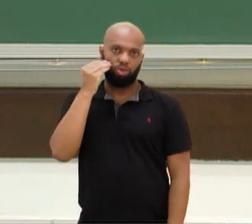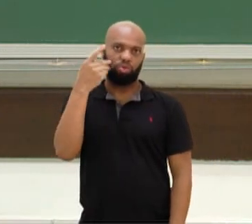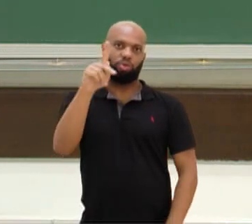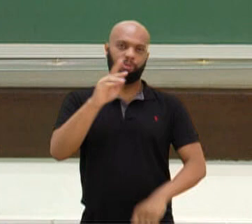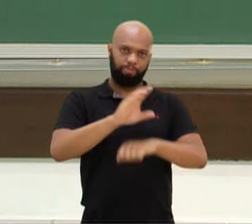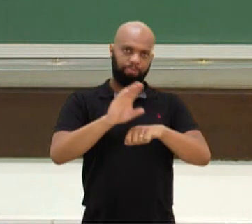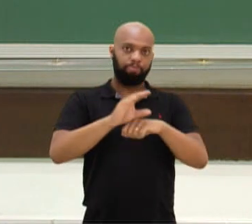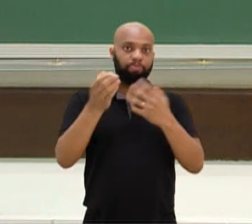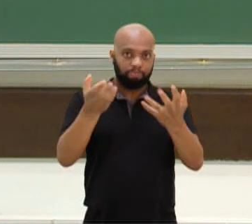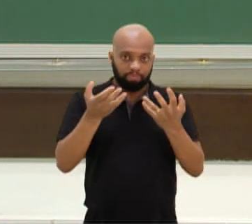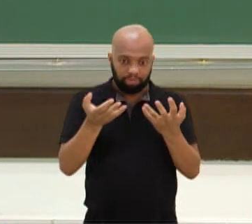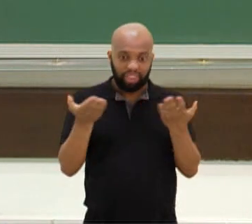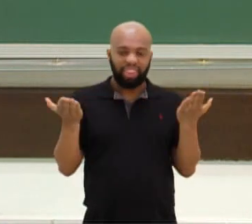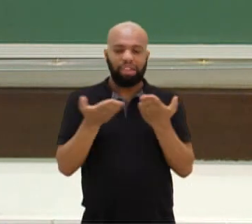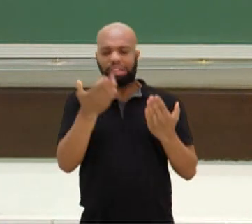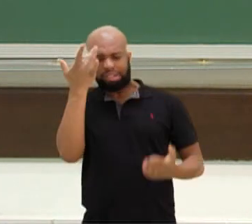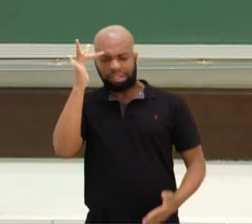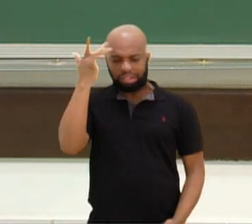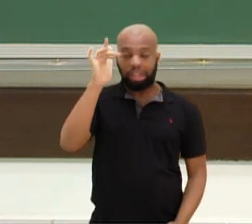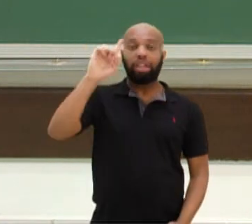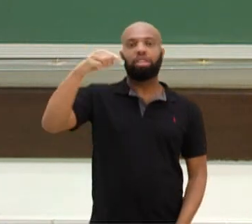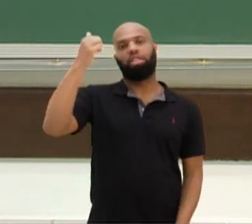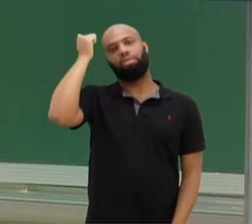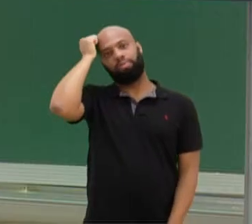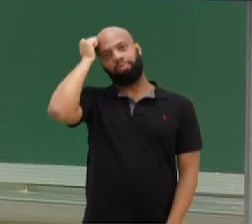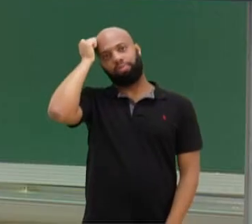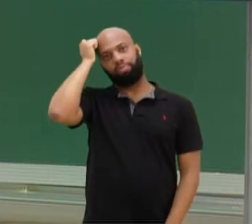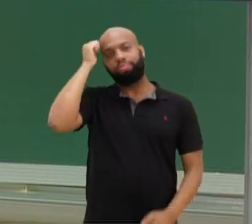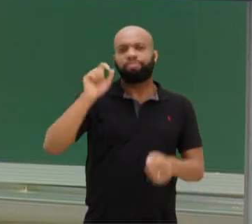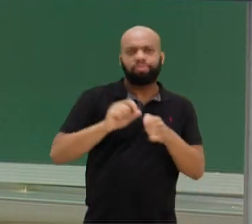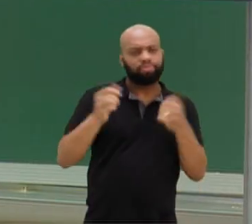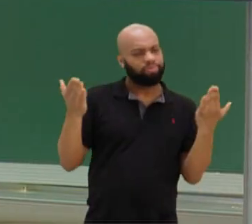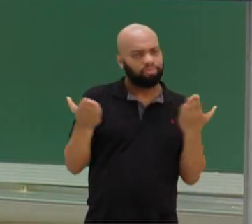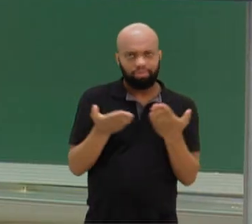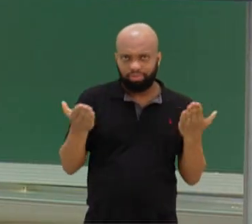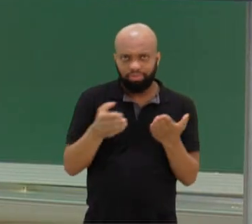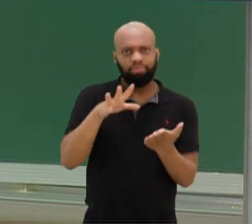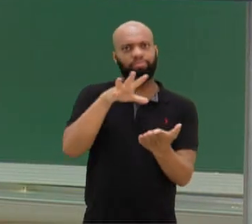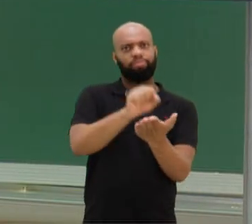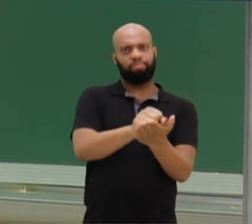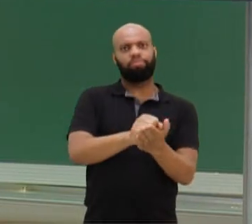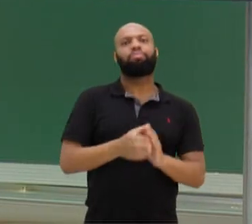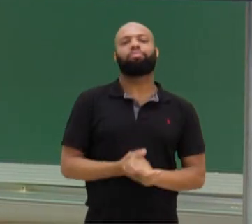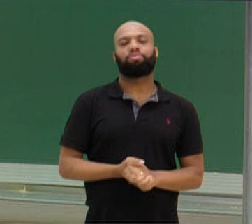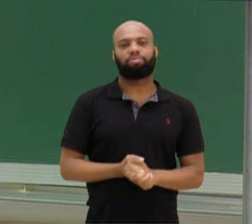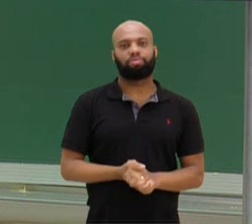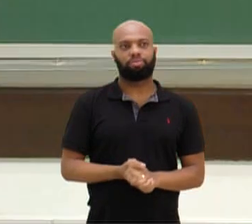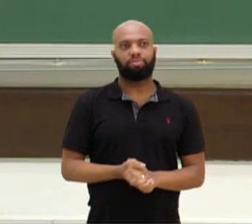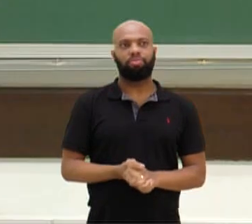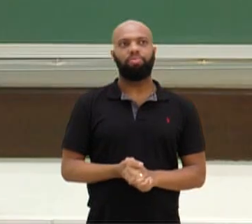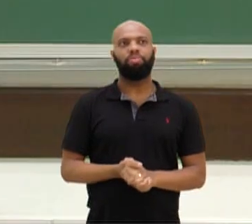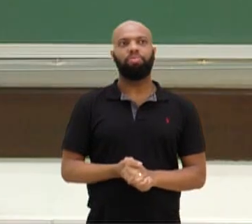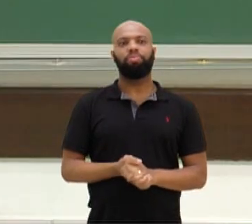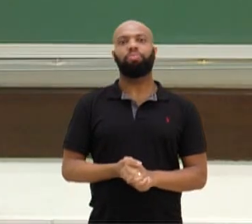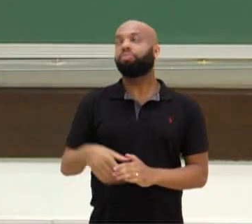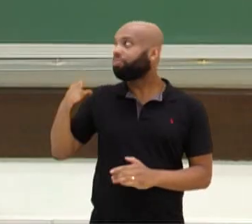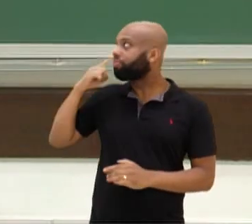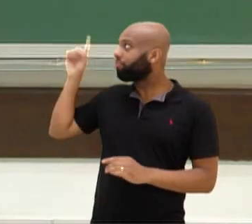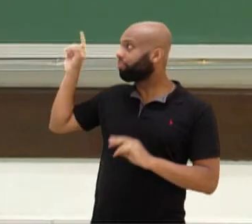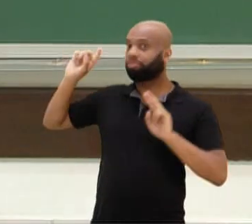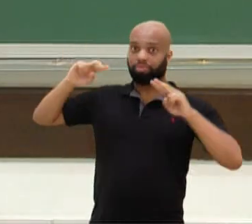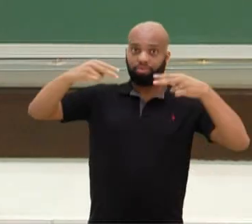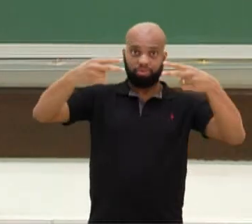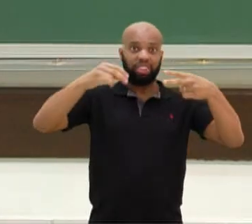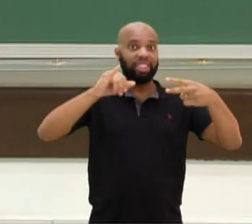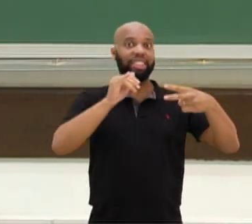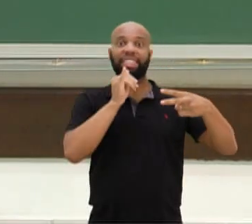do que ficar enrolando agora e depois se arrepender. Então, façam, gente. Enem é muito importante, tá? Então, aqui está o link, inclusive, para